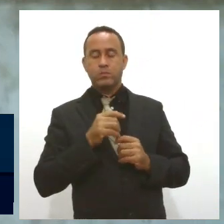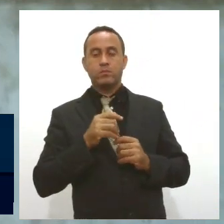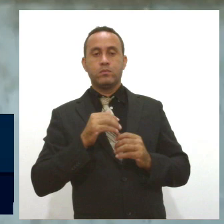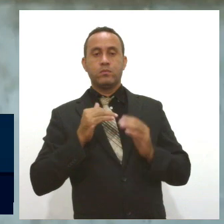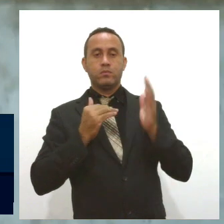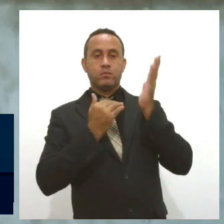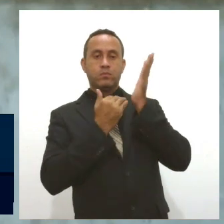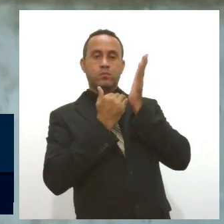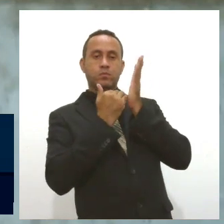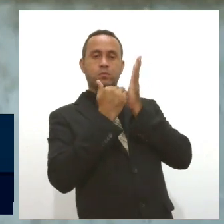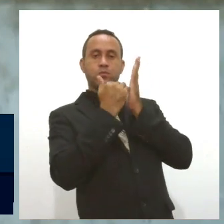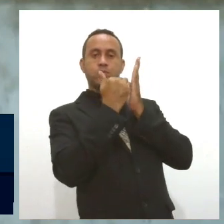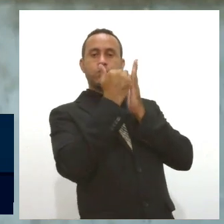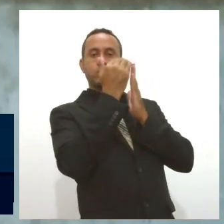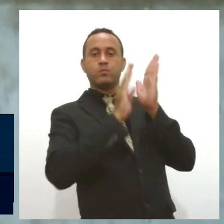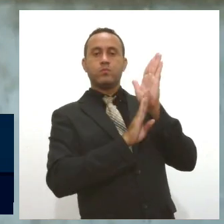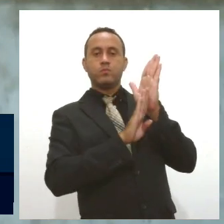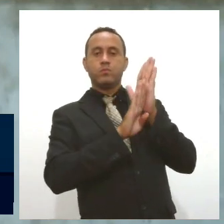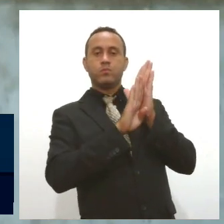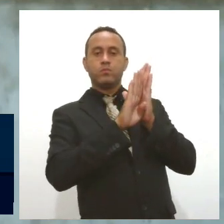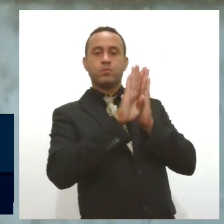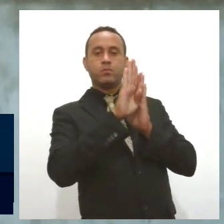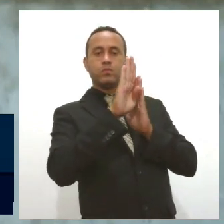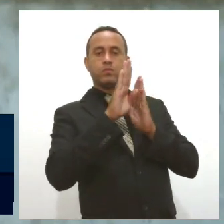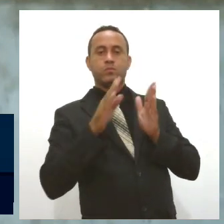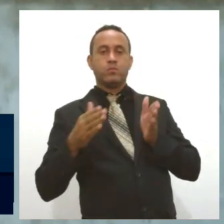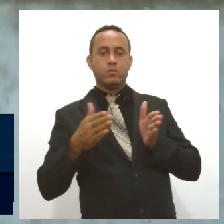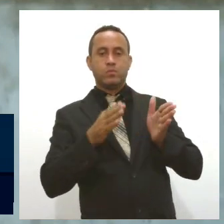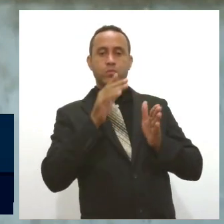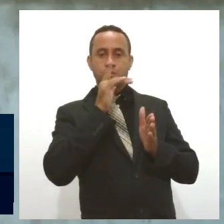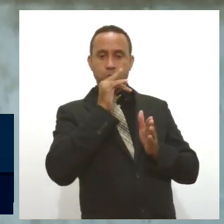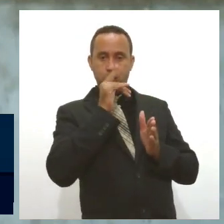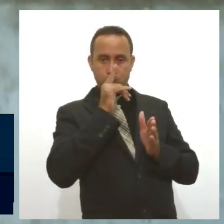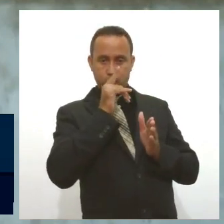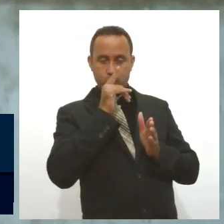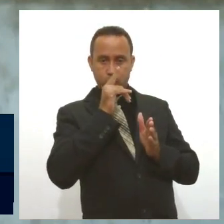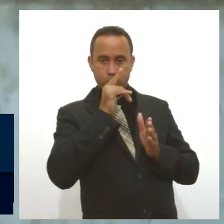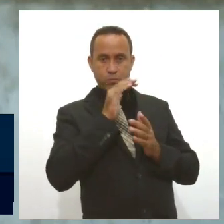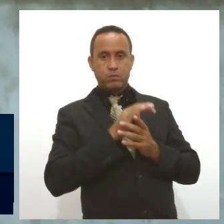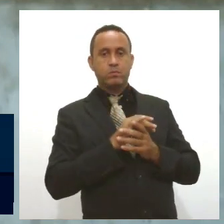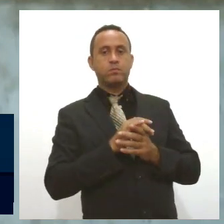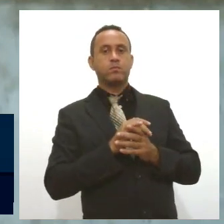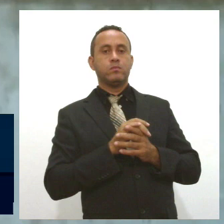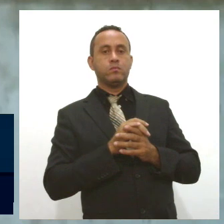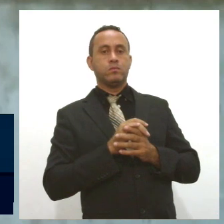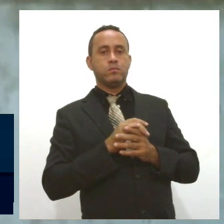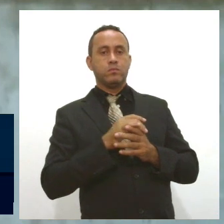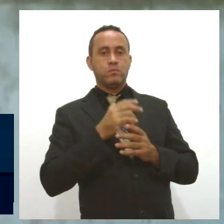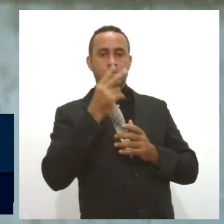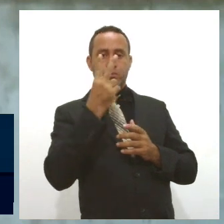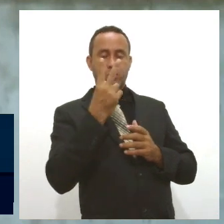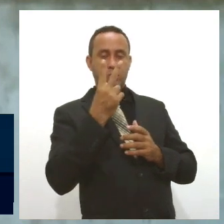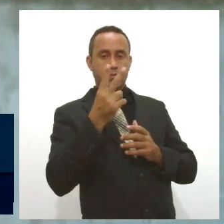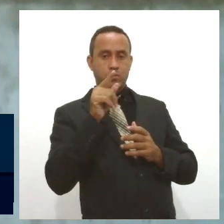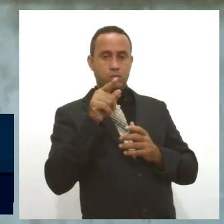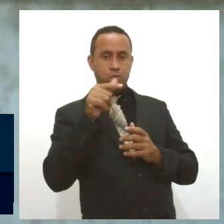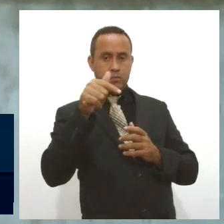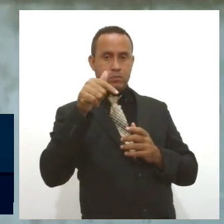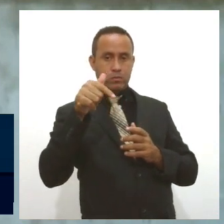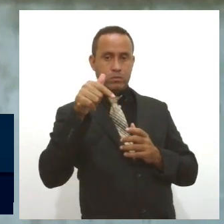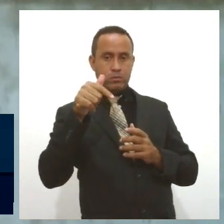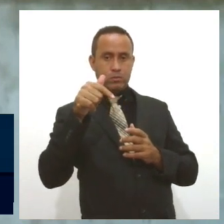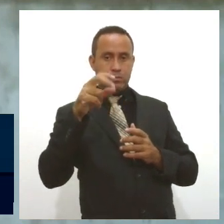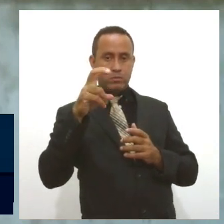acima da média, né? Tá, o São Francisco está operando no Baixo São Francisco com uma vazão média de 2.750 metros cúbicos por